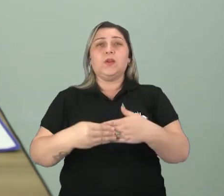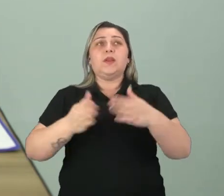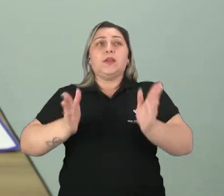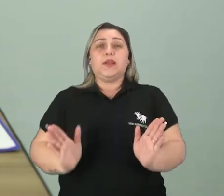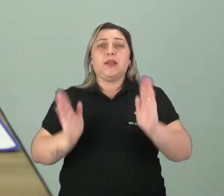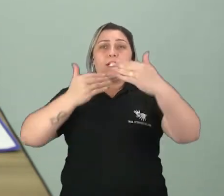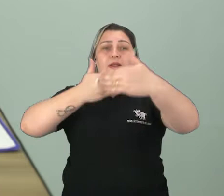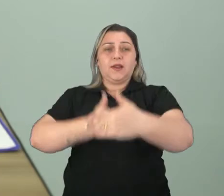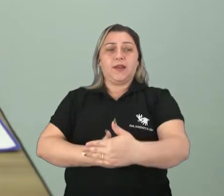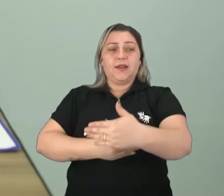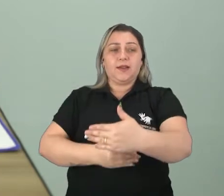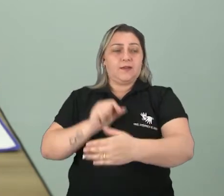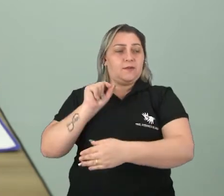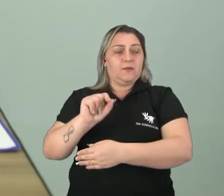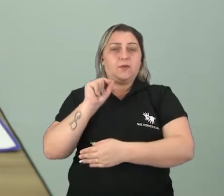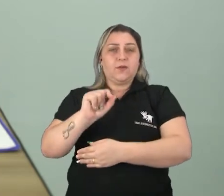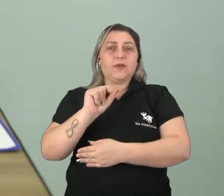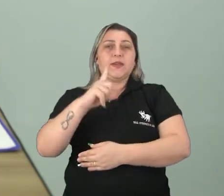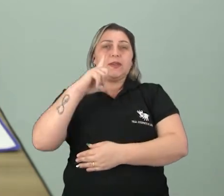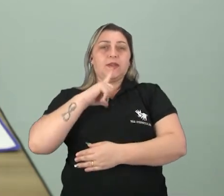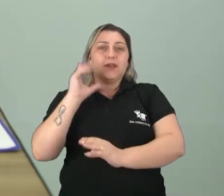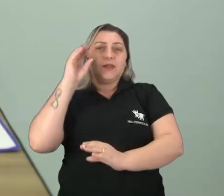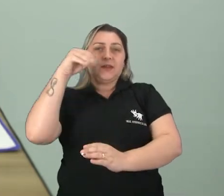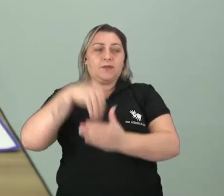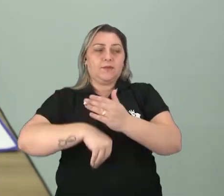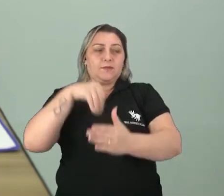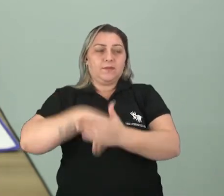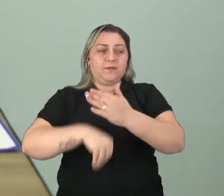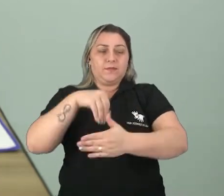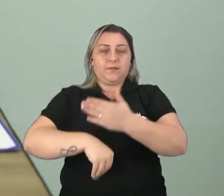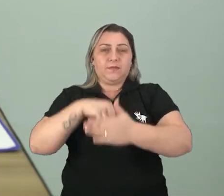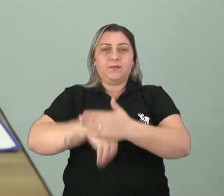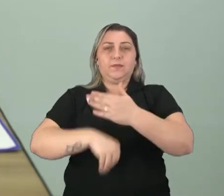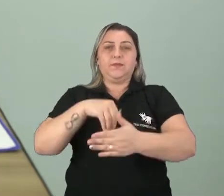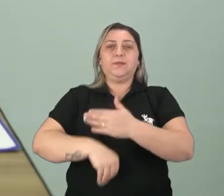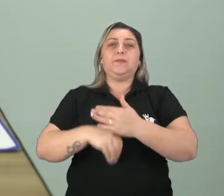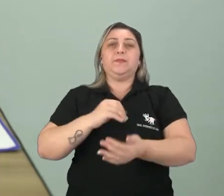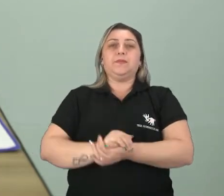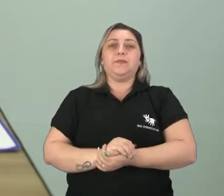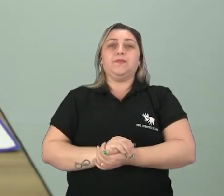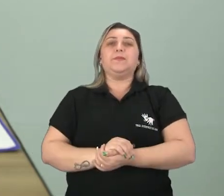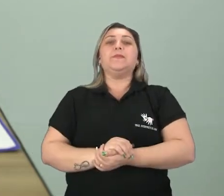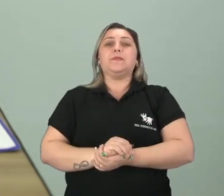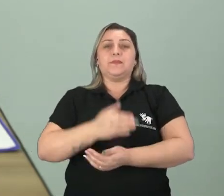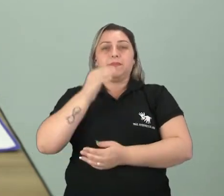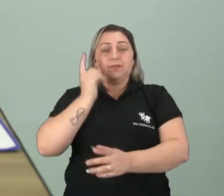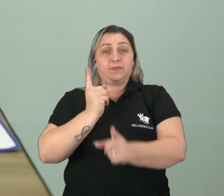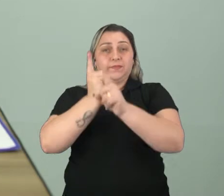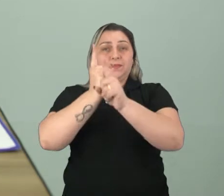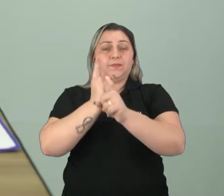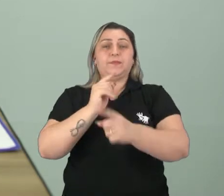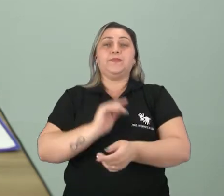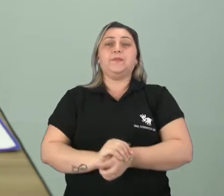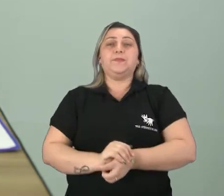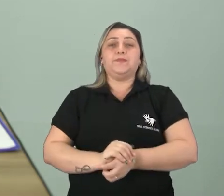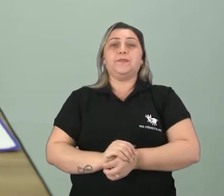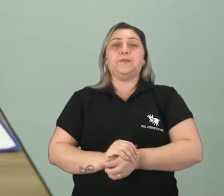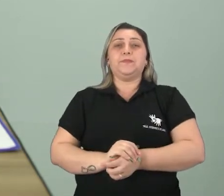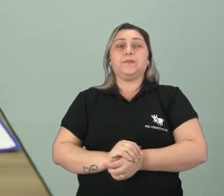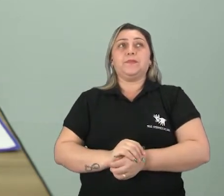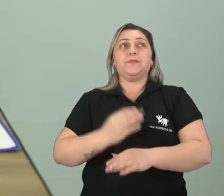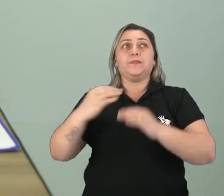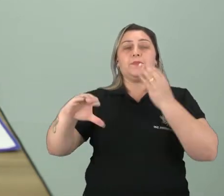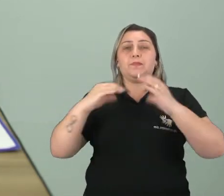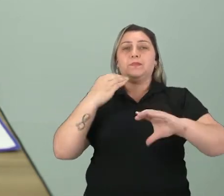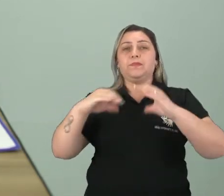caixa O que será que tem dentro dela vamos descobrir Então vamos lá eu